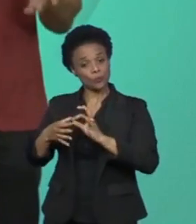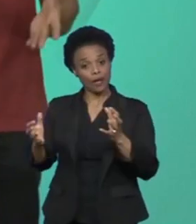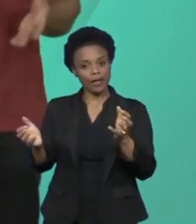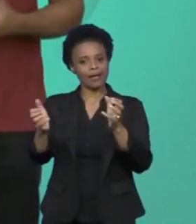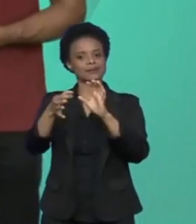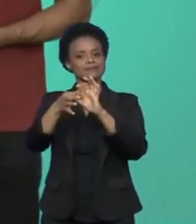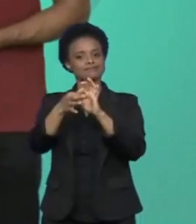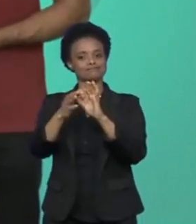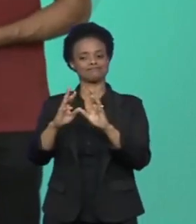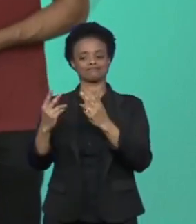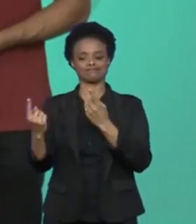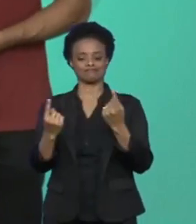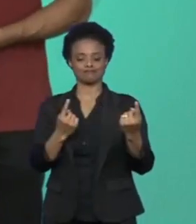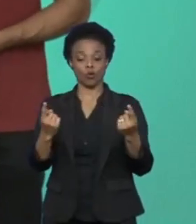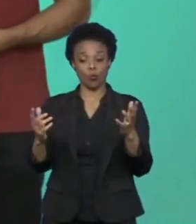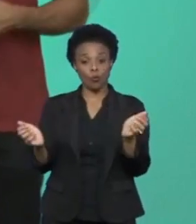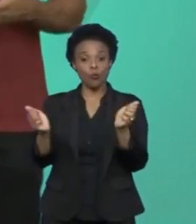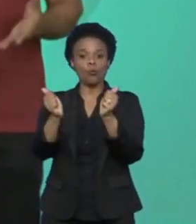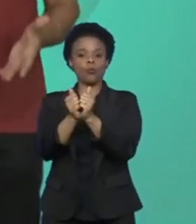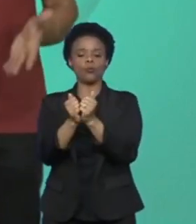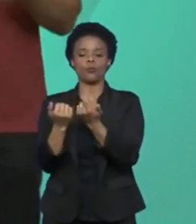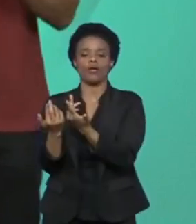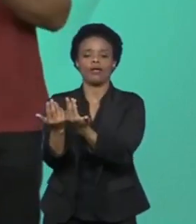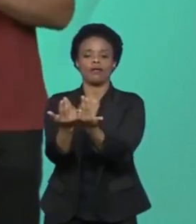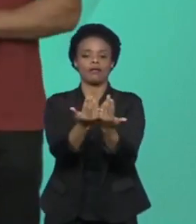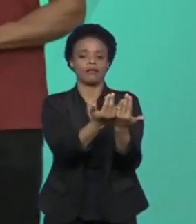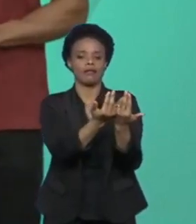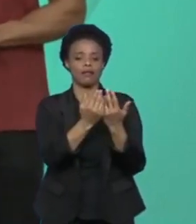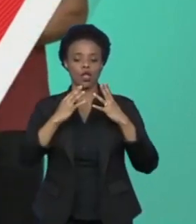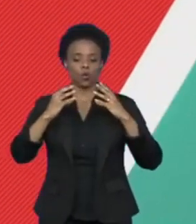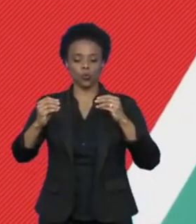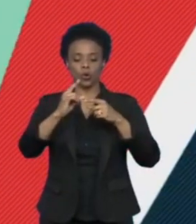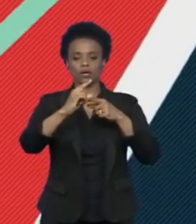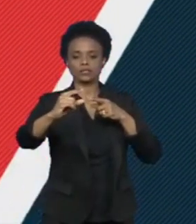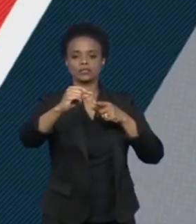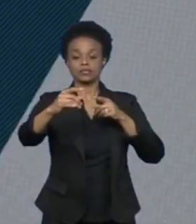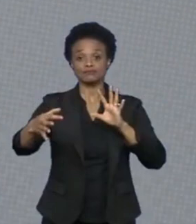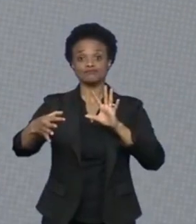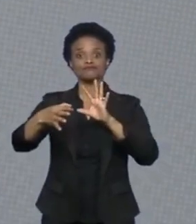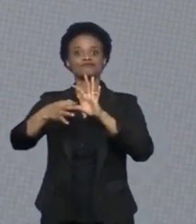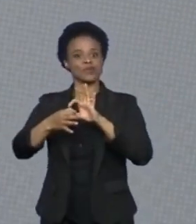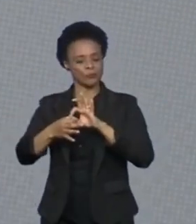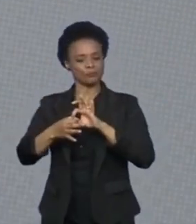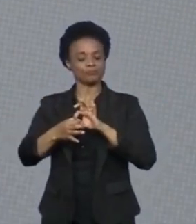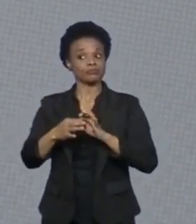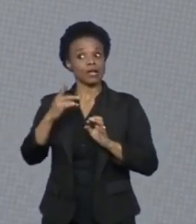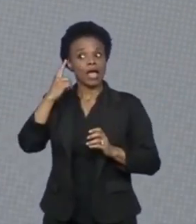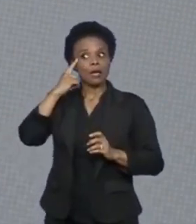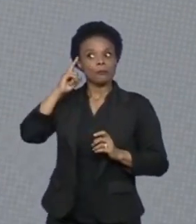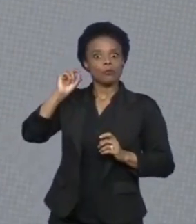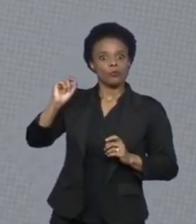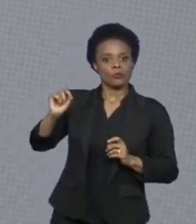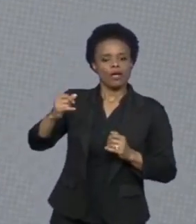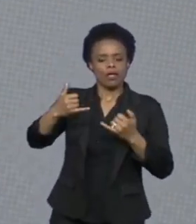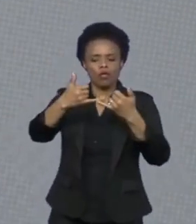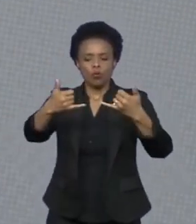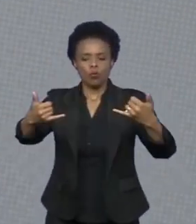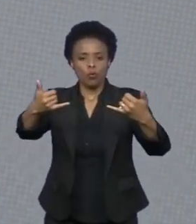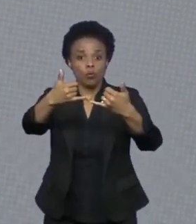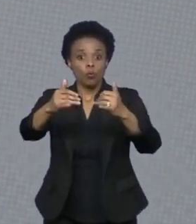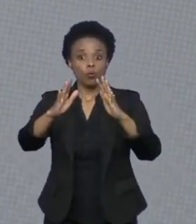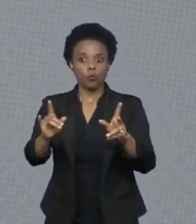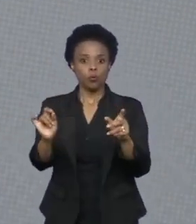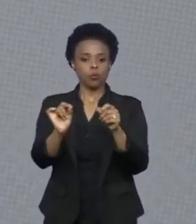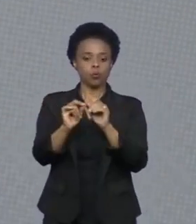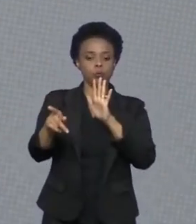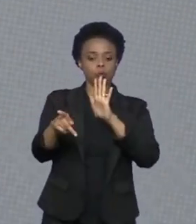na junção deve ser igual à soma das correntes que saem da junção. Suponha que um fio percorrido por uma corrente elétrica